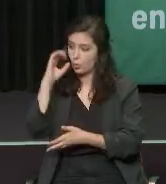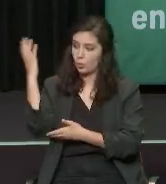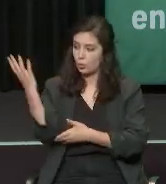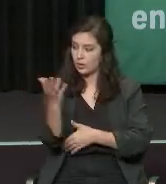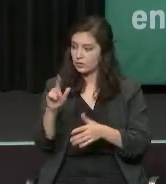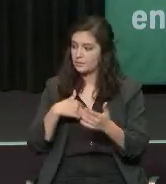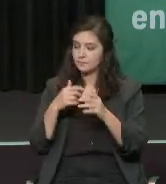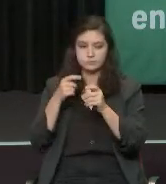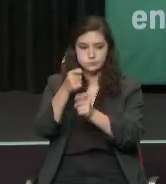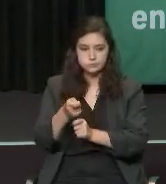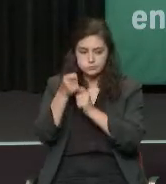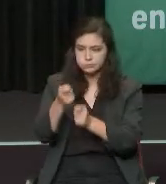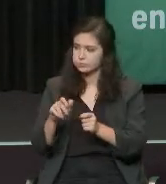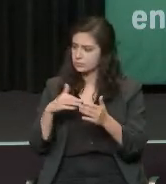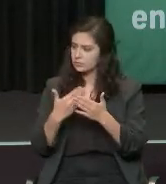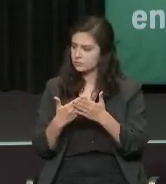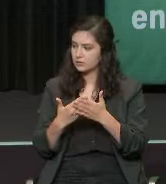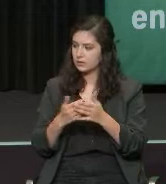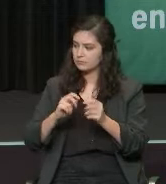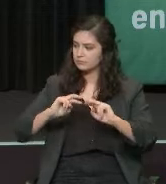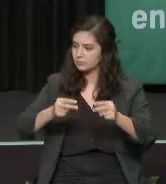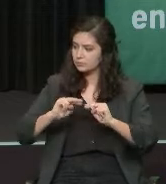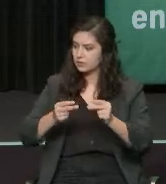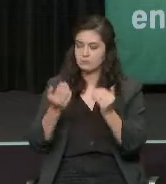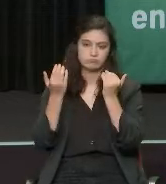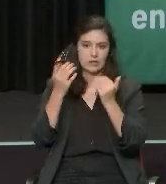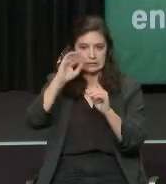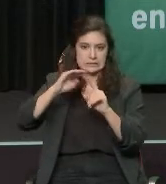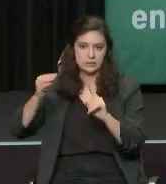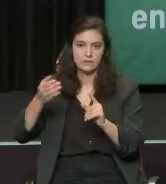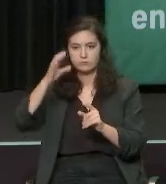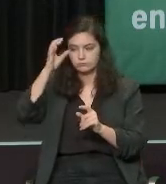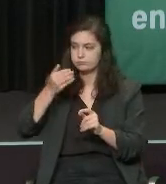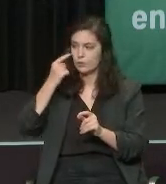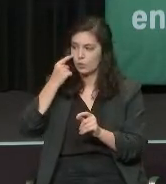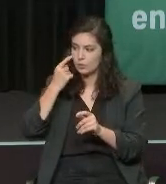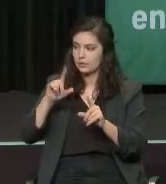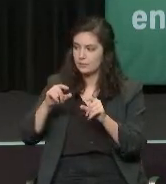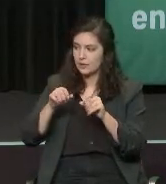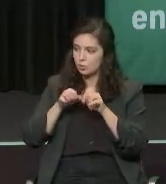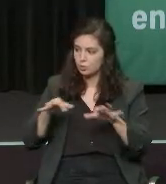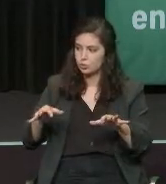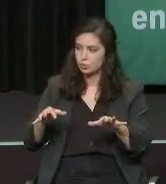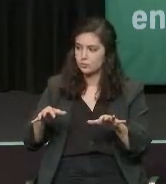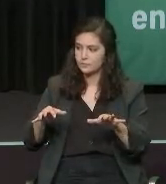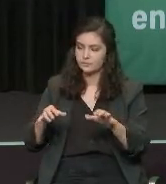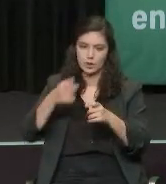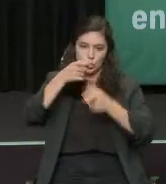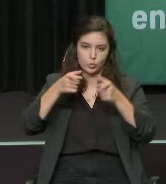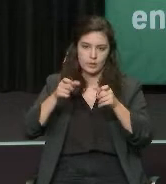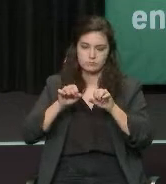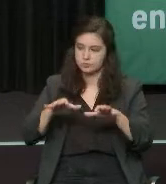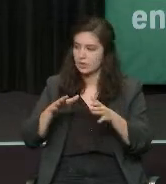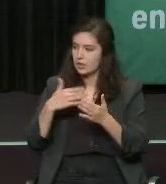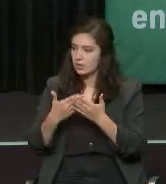precision farming, banking transactions, scientific knowledge, and even the dream of expanding the reach of humanity. Satellites